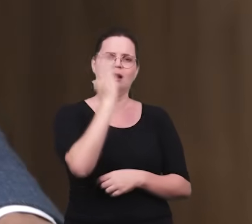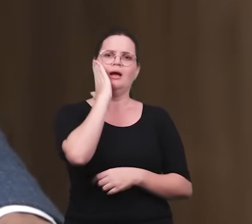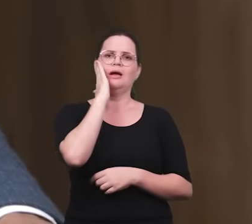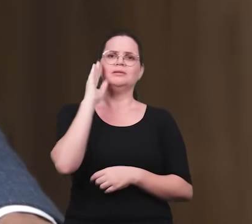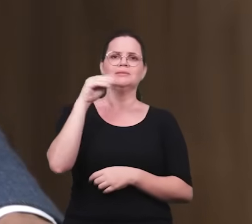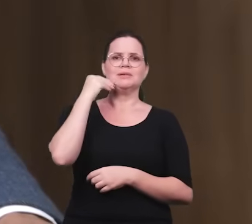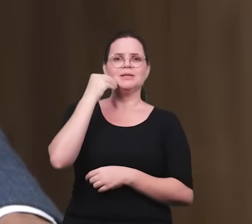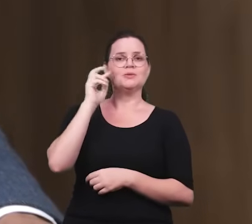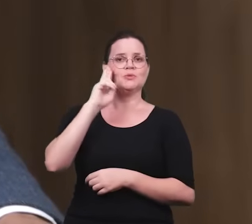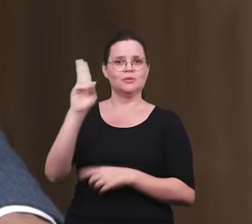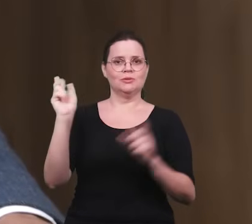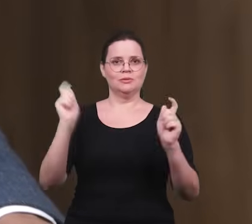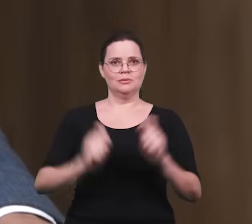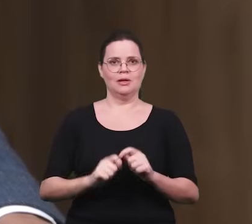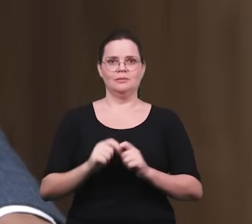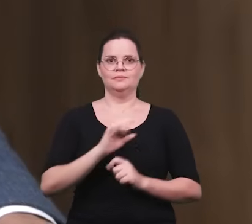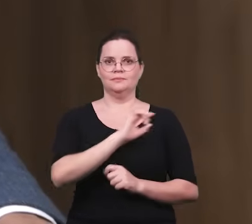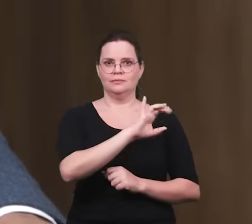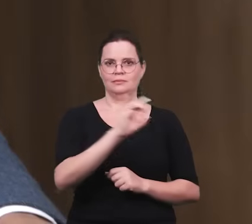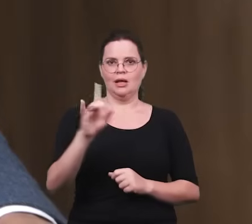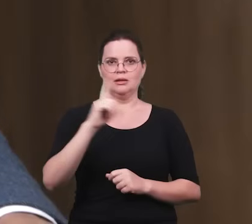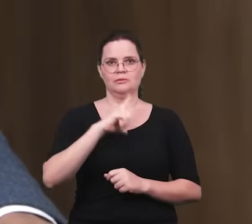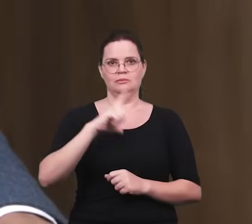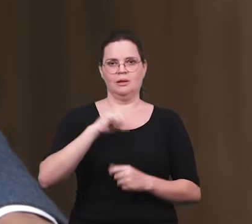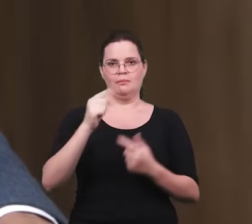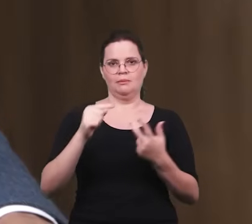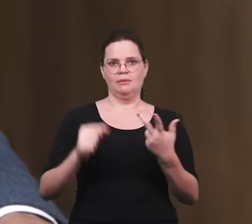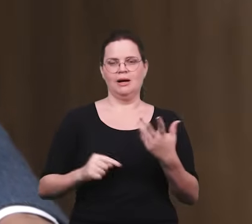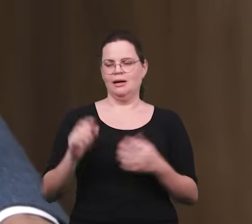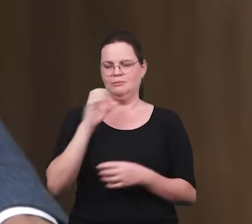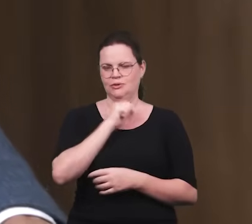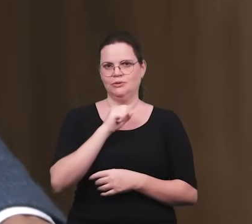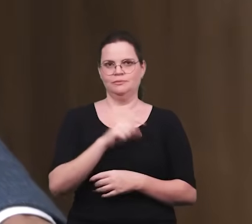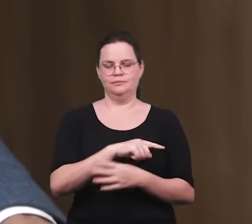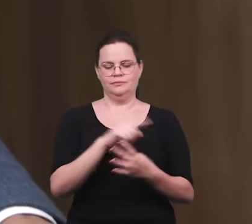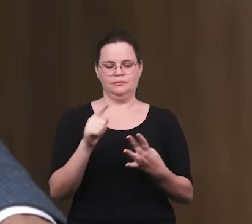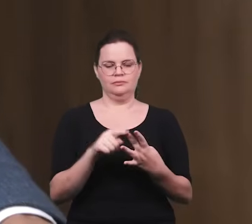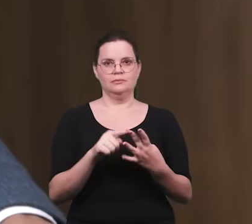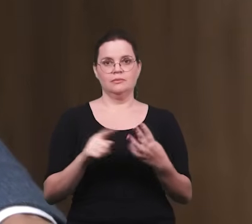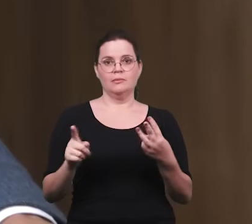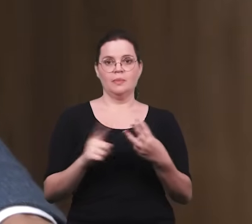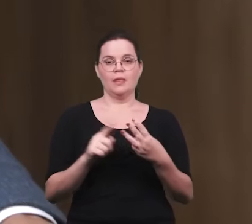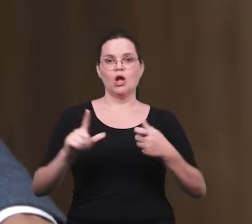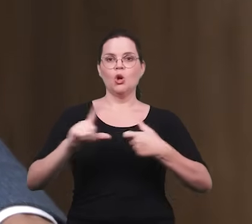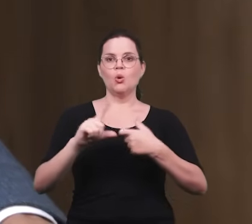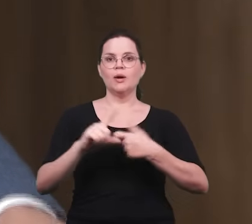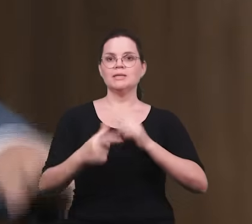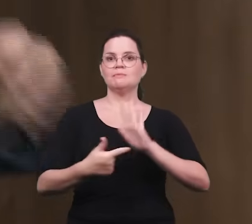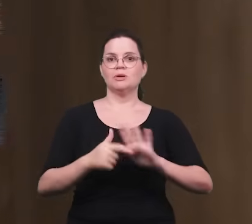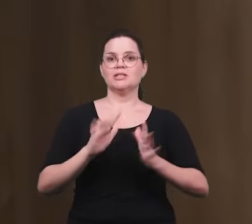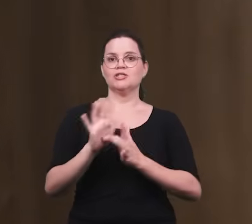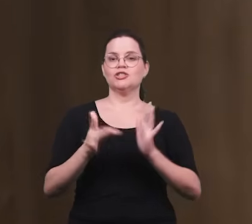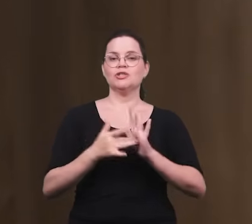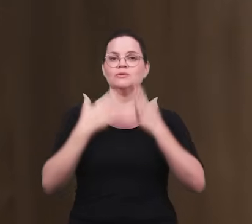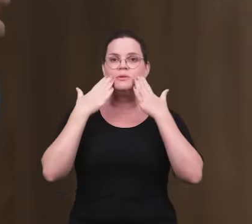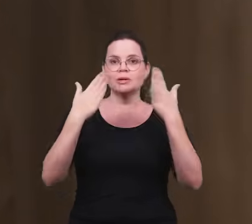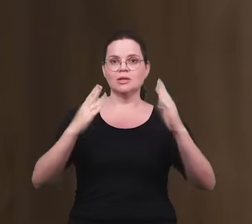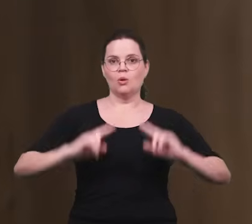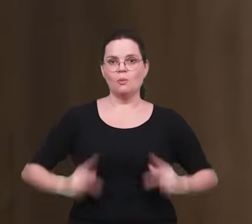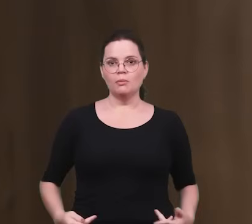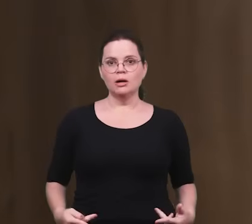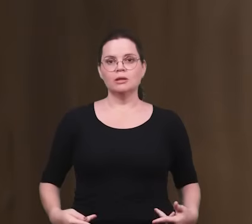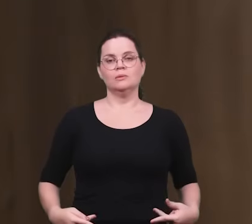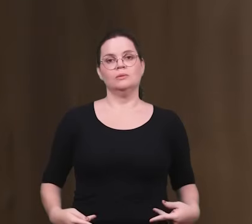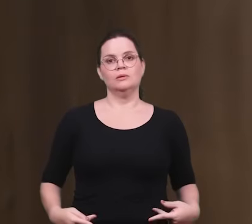Senhor. E aí cada evangelista tem suas características, né? Rapidinho aqui, Lucas apresenta Jesus como homem, aquele que